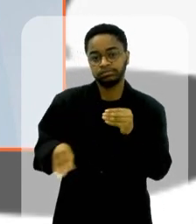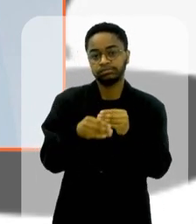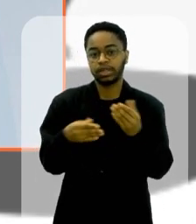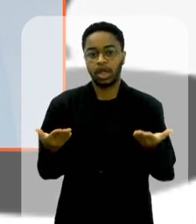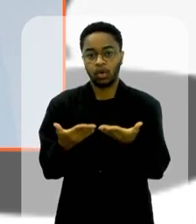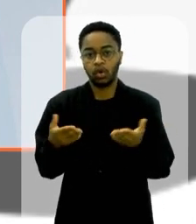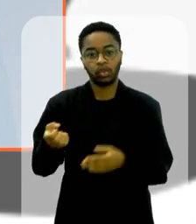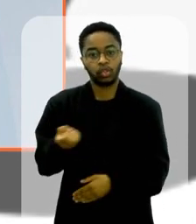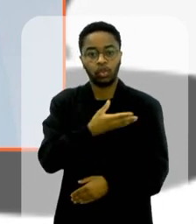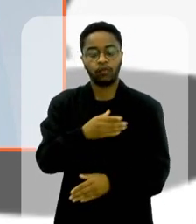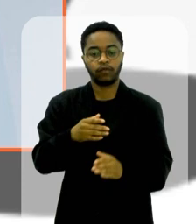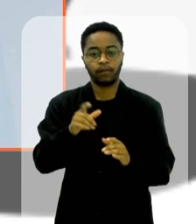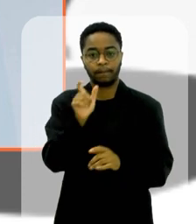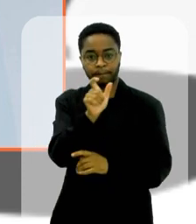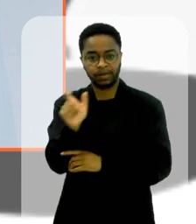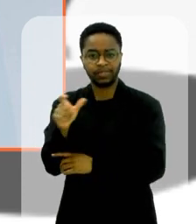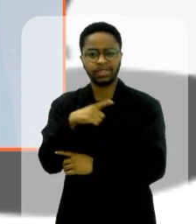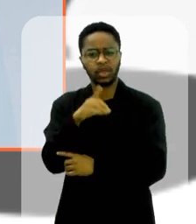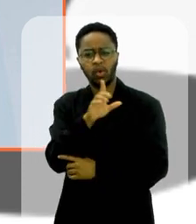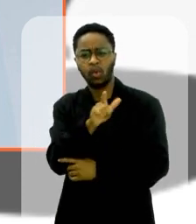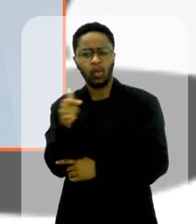agora foi incorporada.